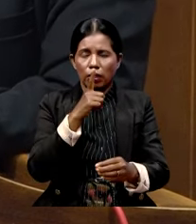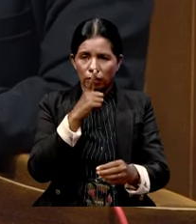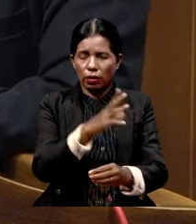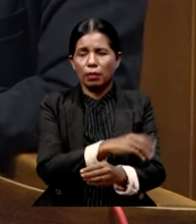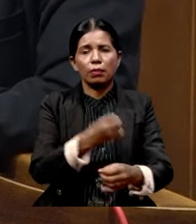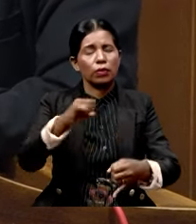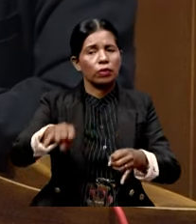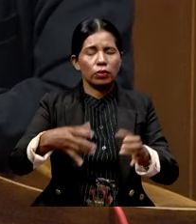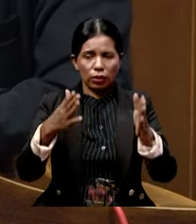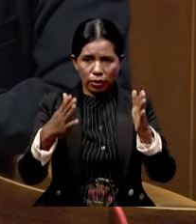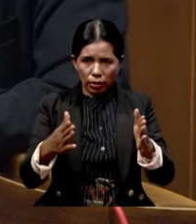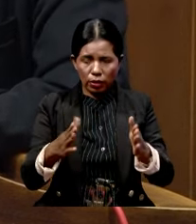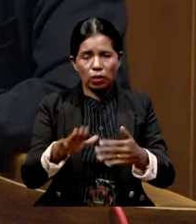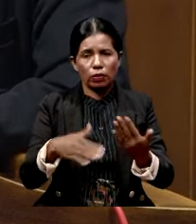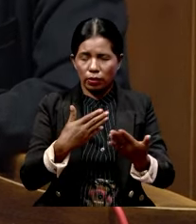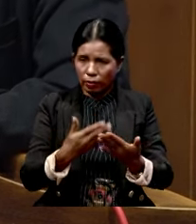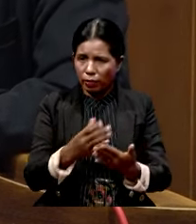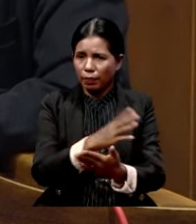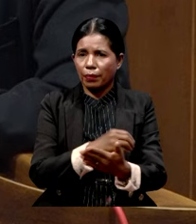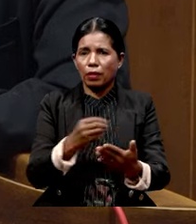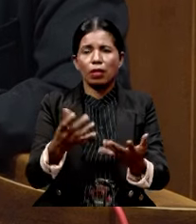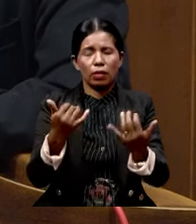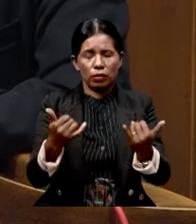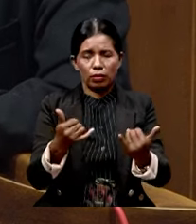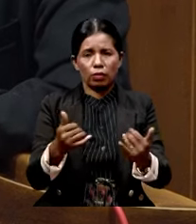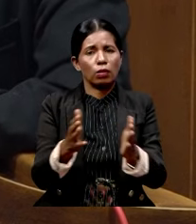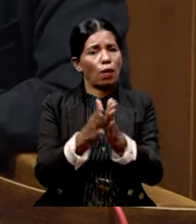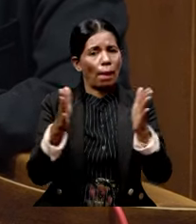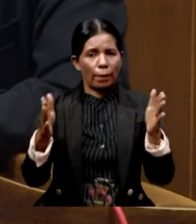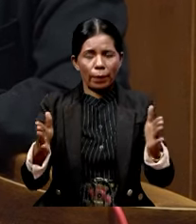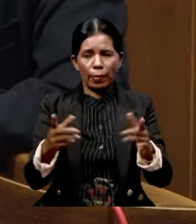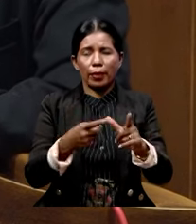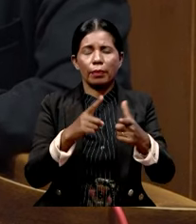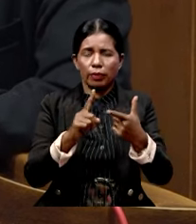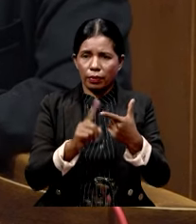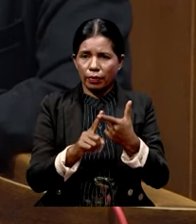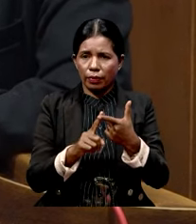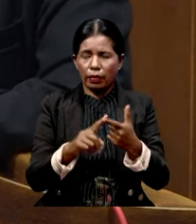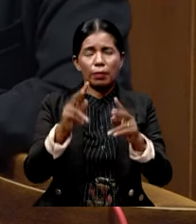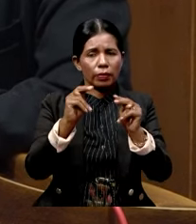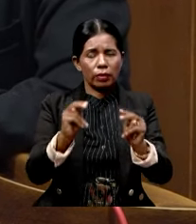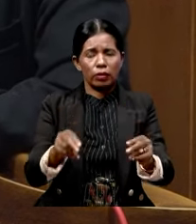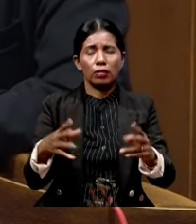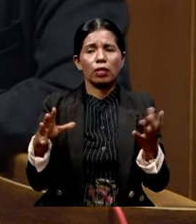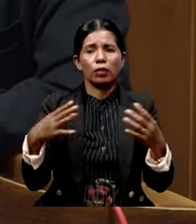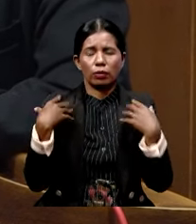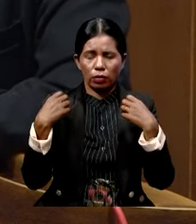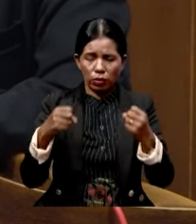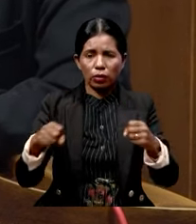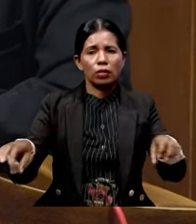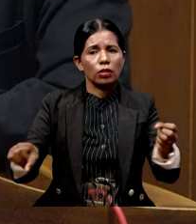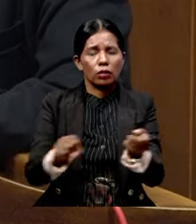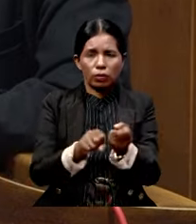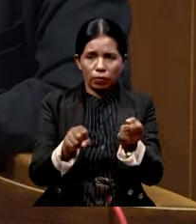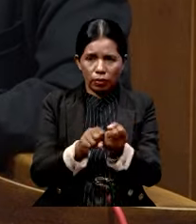mais respeitada é, e isso é um ativo muito grande. Mas para isso, naturalmente, é preciso reforçar essa componente, que é